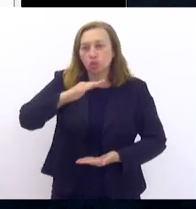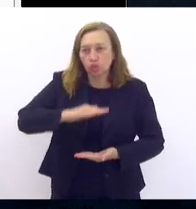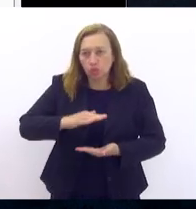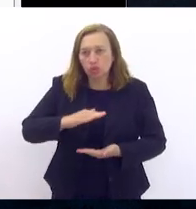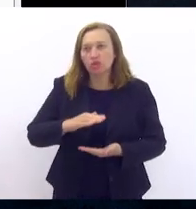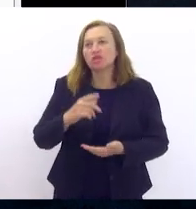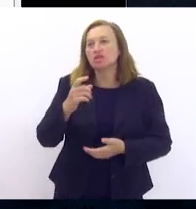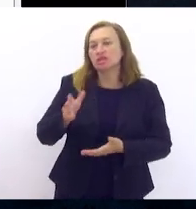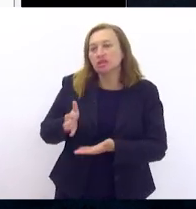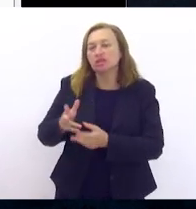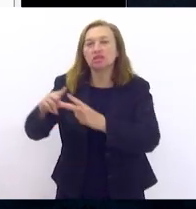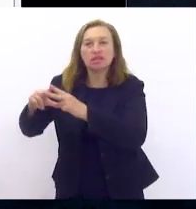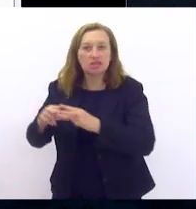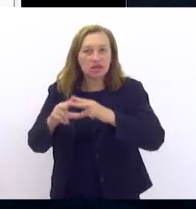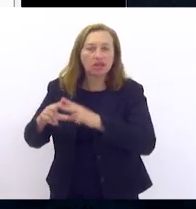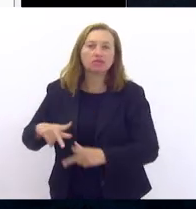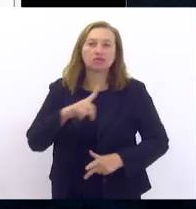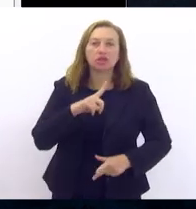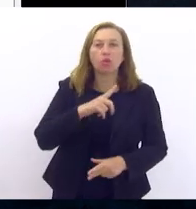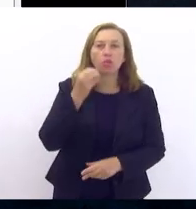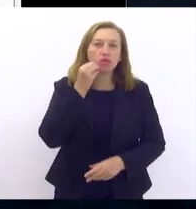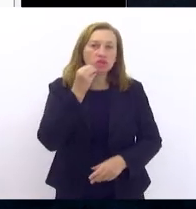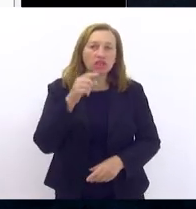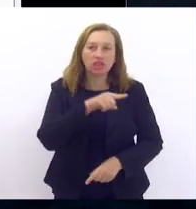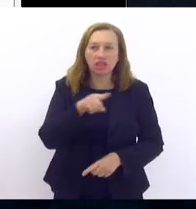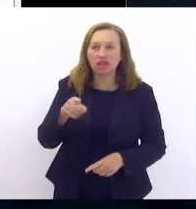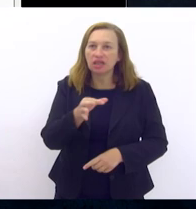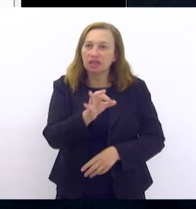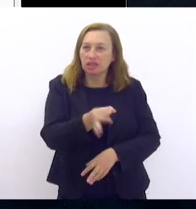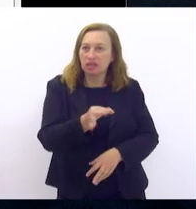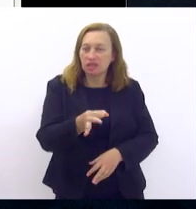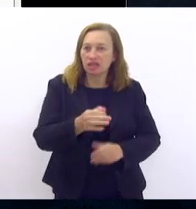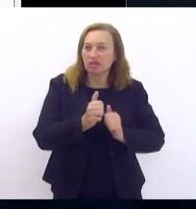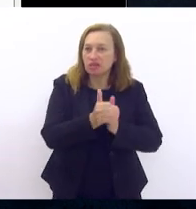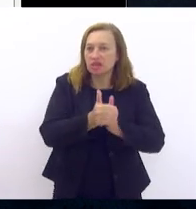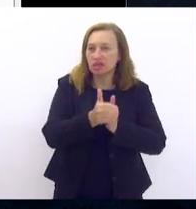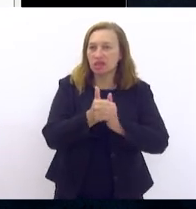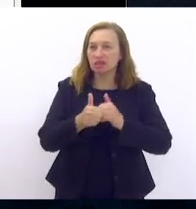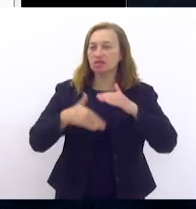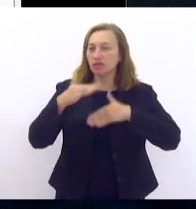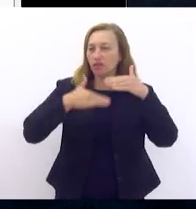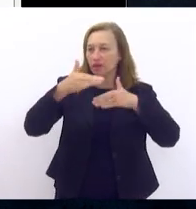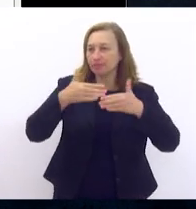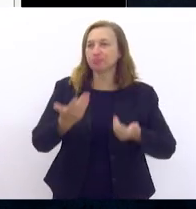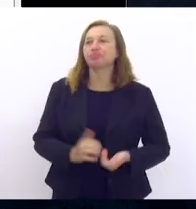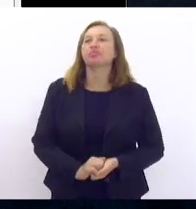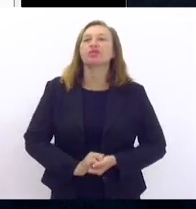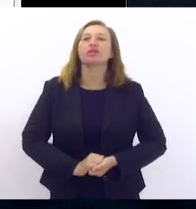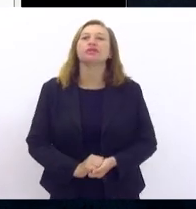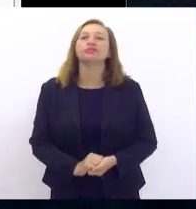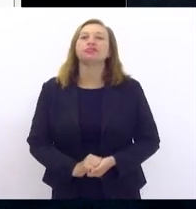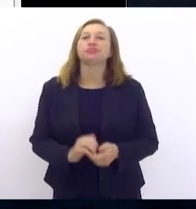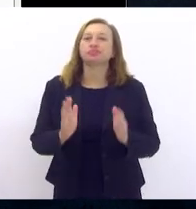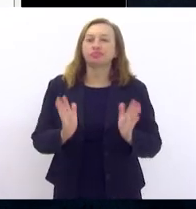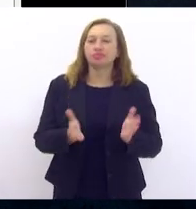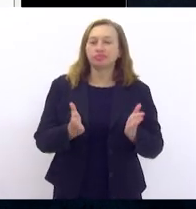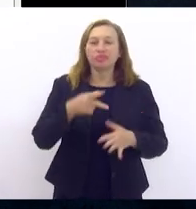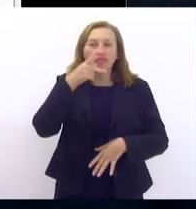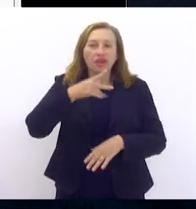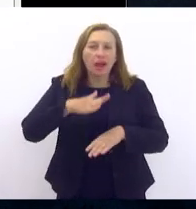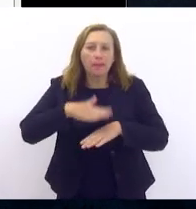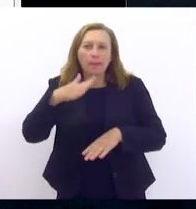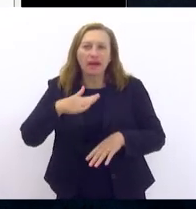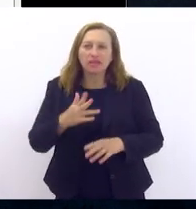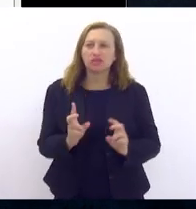reciclagem então tem uma oportunidade aqui de agente de fato seguir evoluindo E aí eu passo agora falar mais